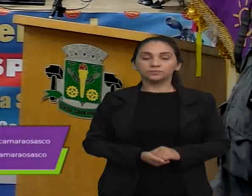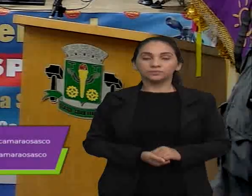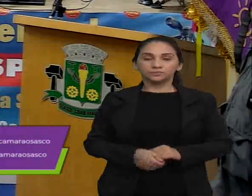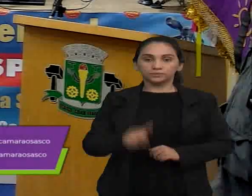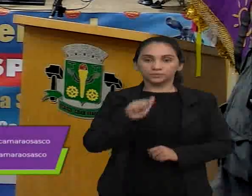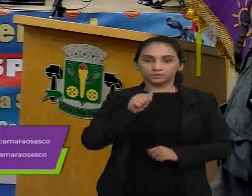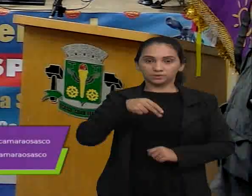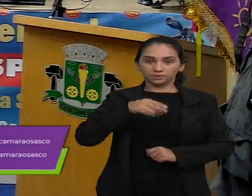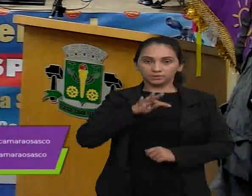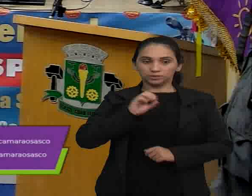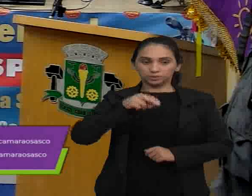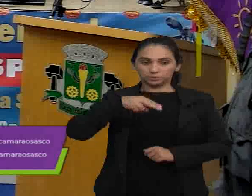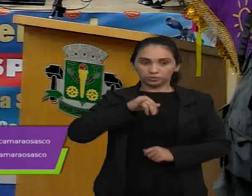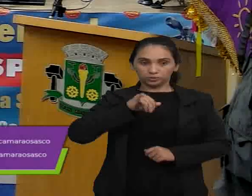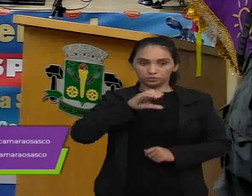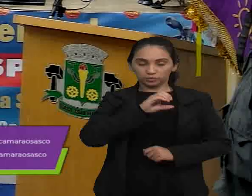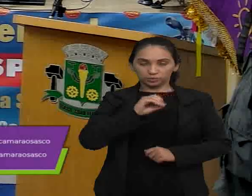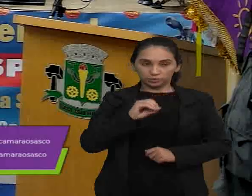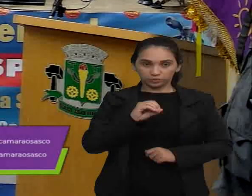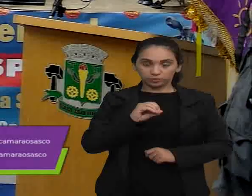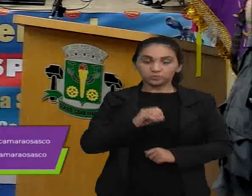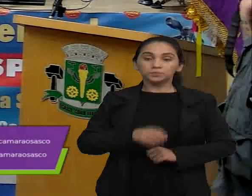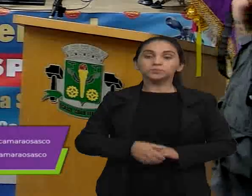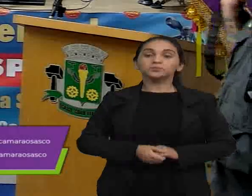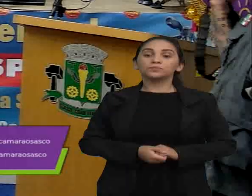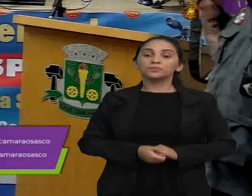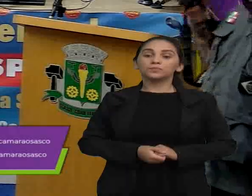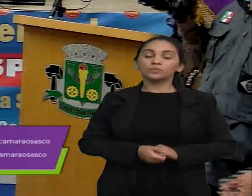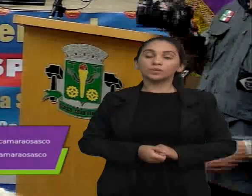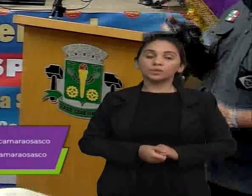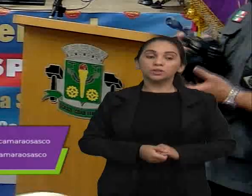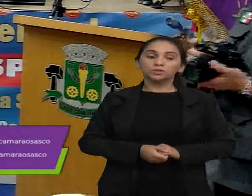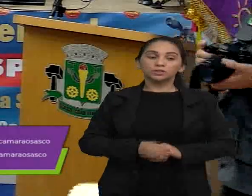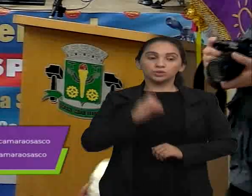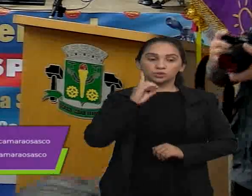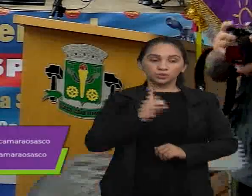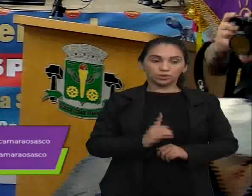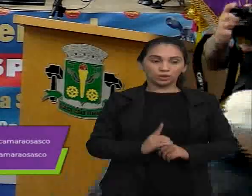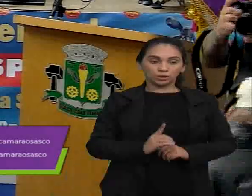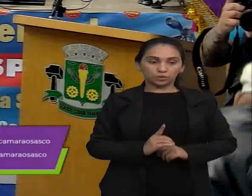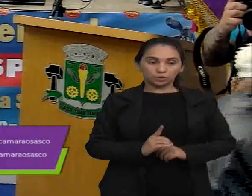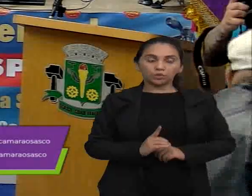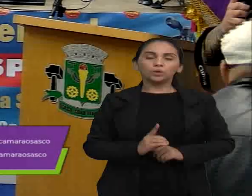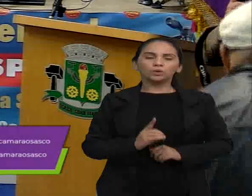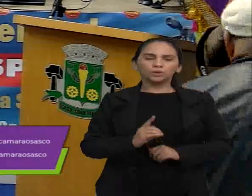Antônio da Silva, Ceará, diretor de base do Cinta Ema.